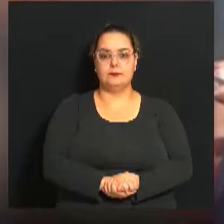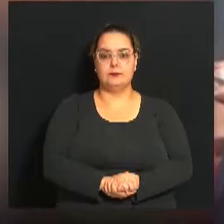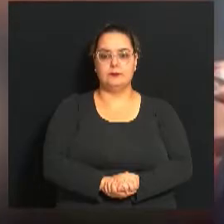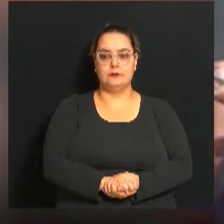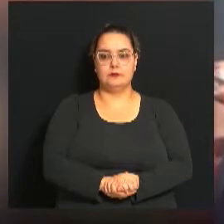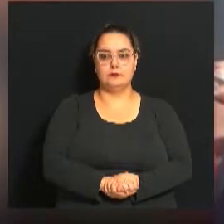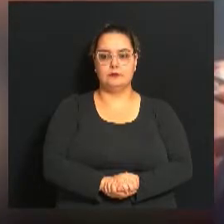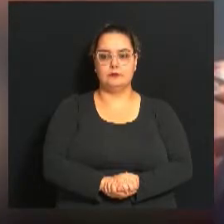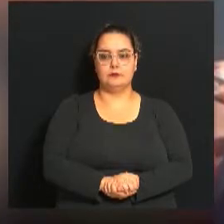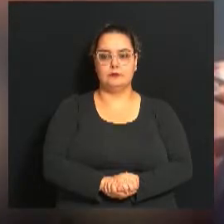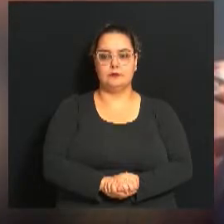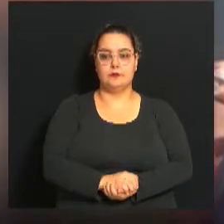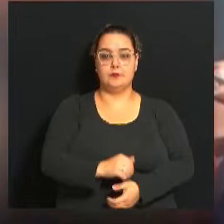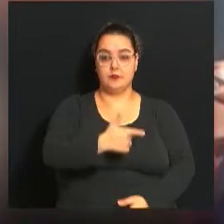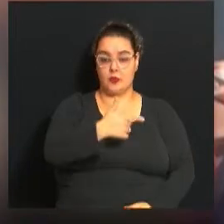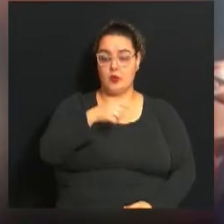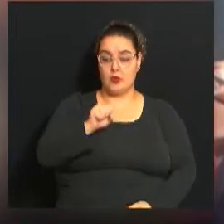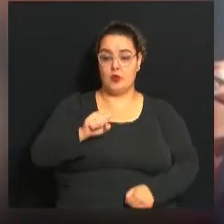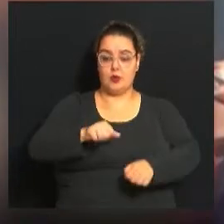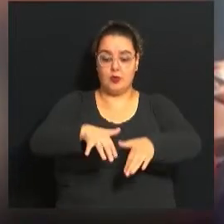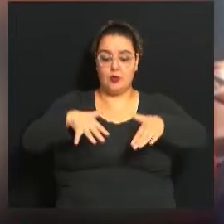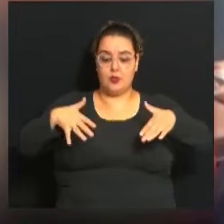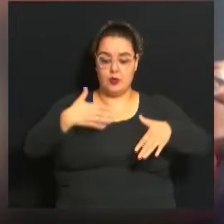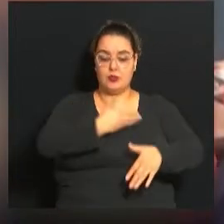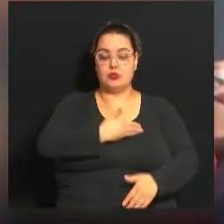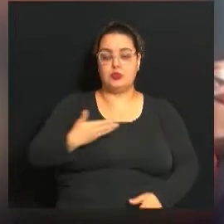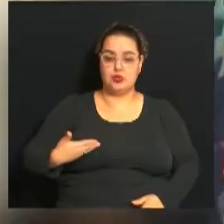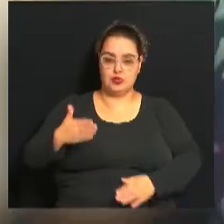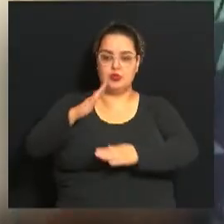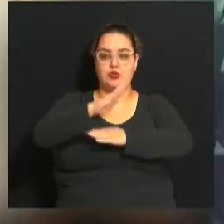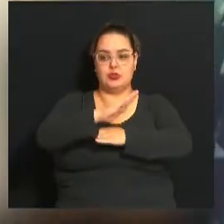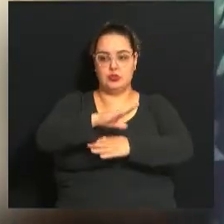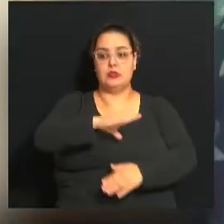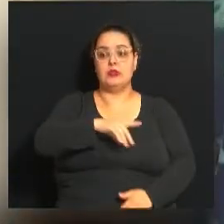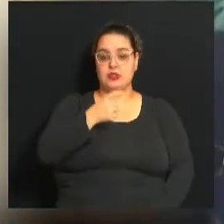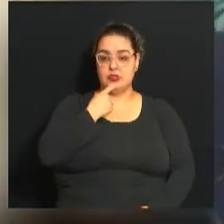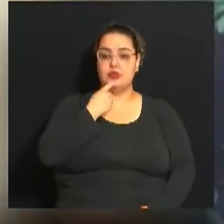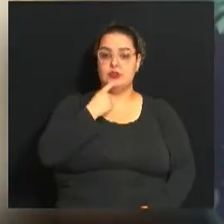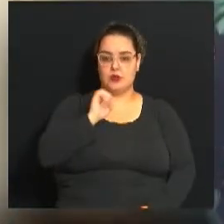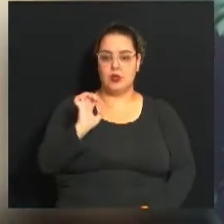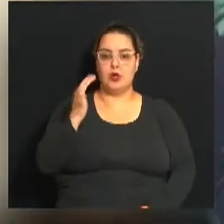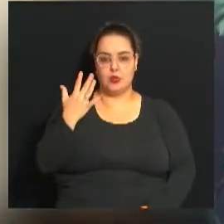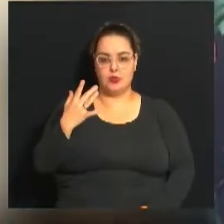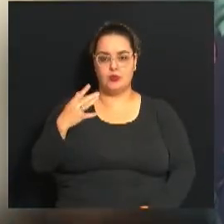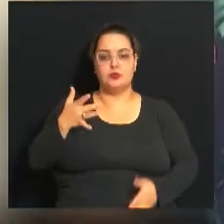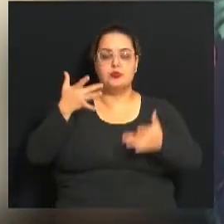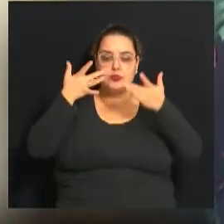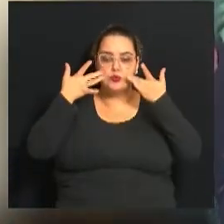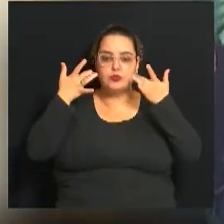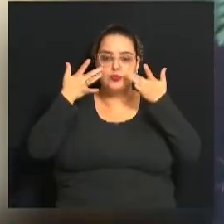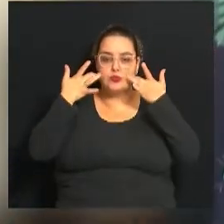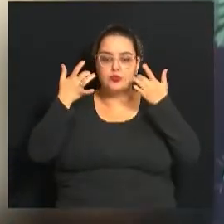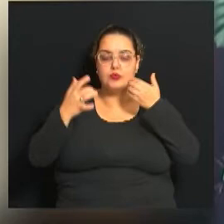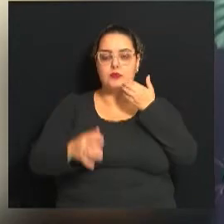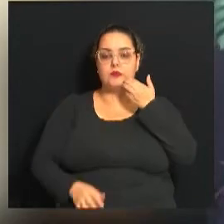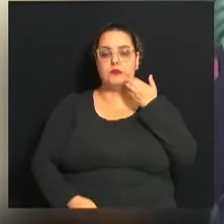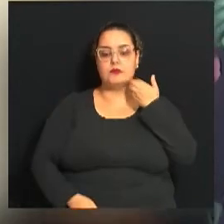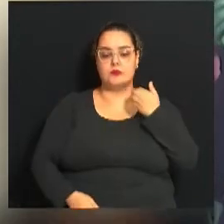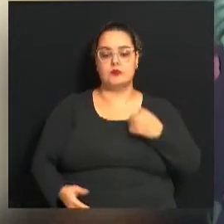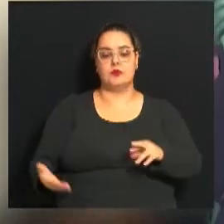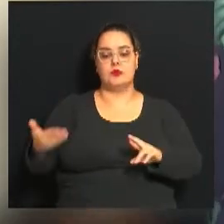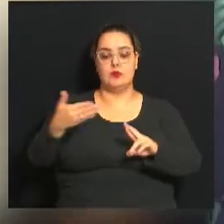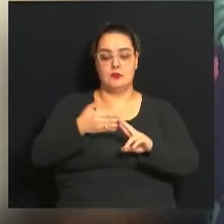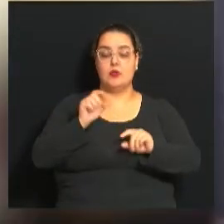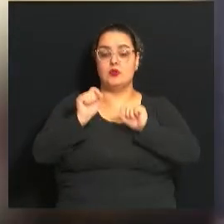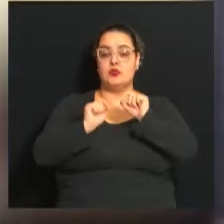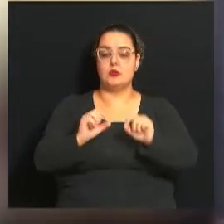A 28ª audiência pública da Câmara Municipal de Campinas foi realizada no Teatro Bento Quirino e foi referente à Comissão Parlamentar